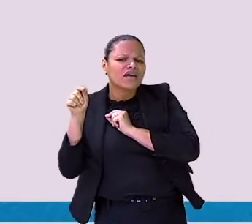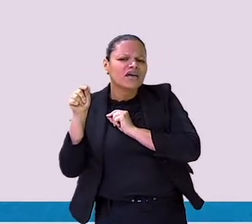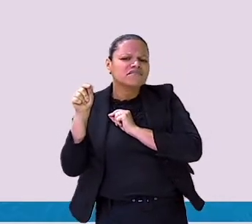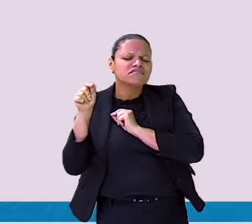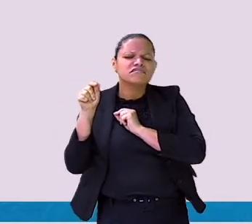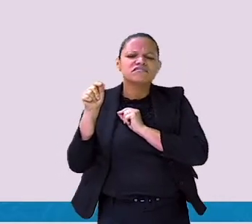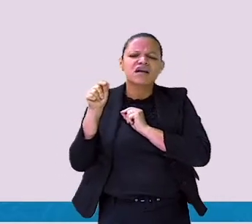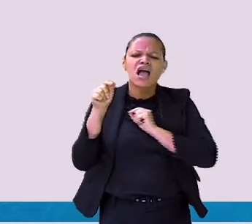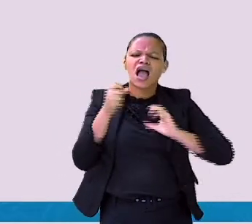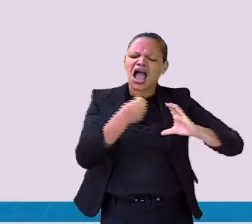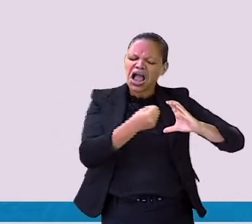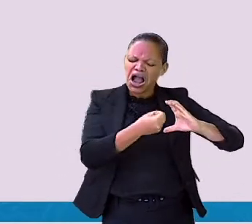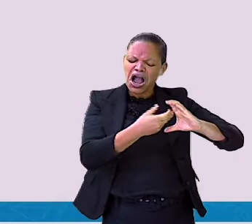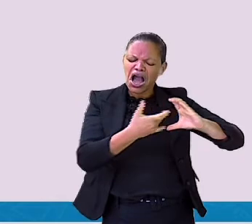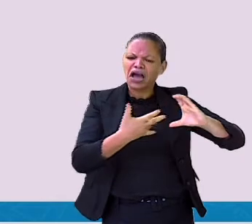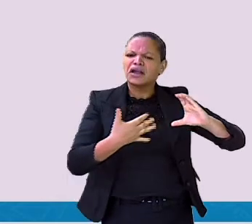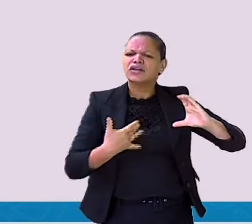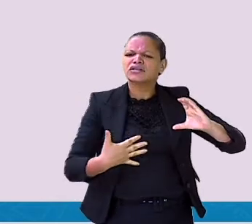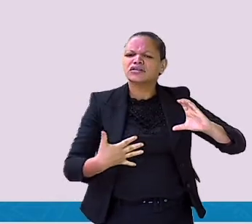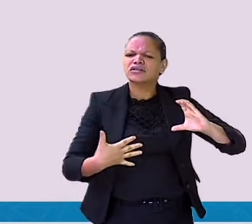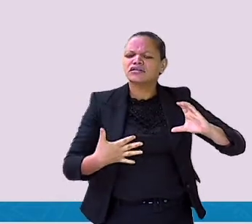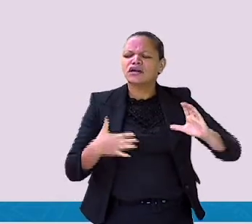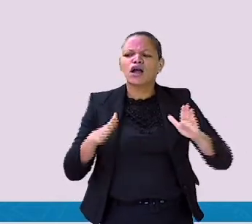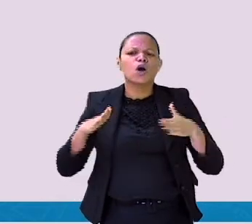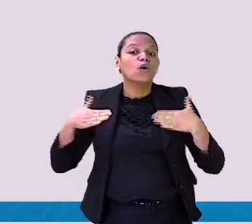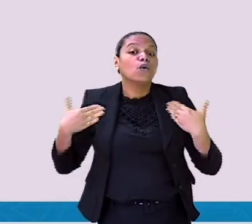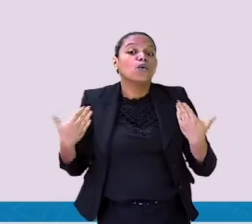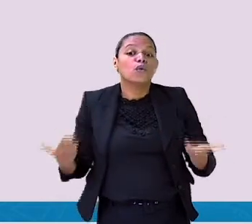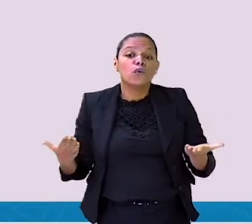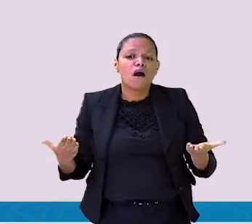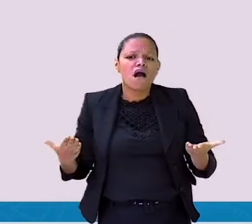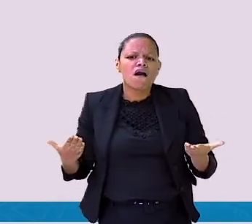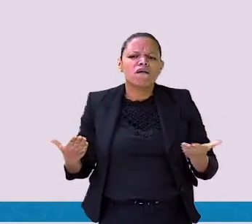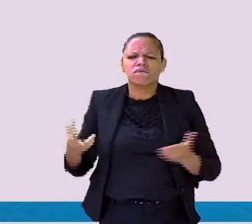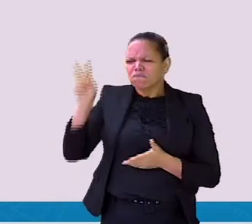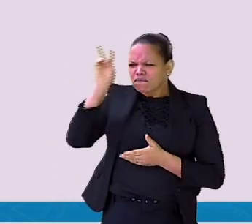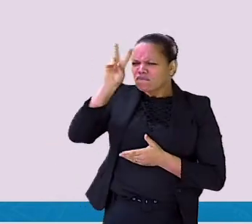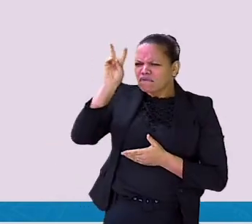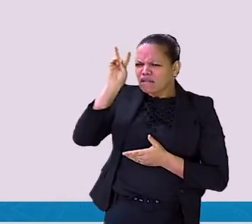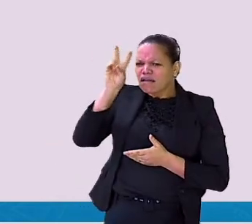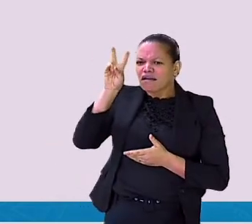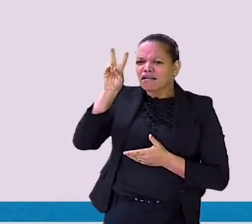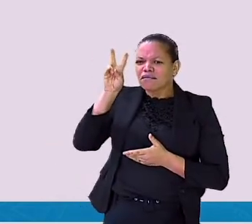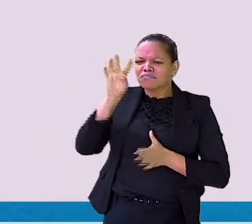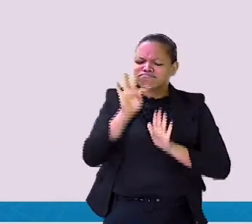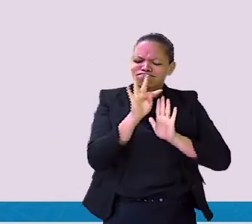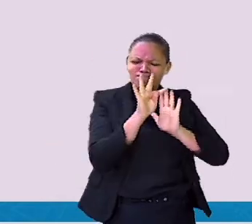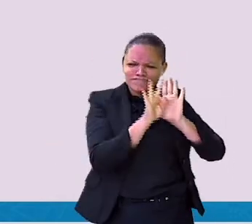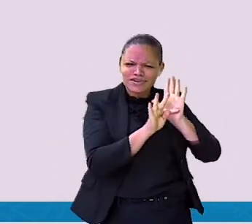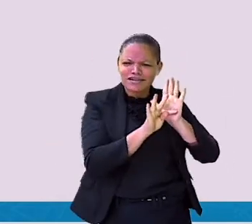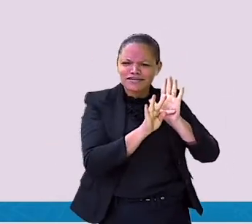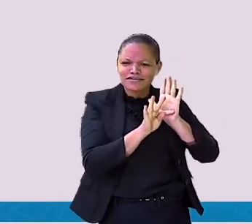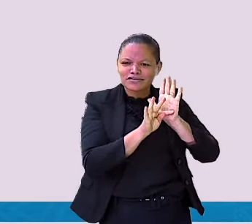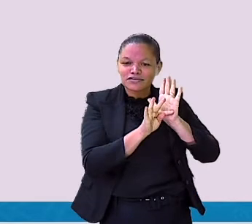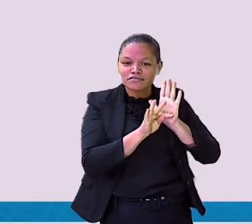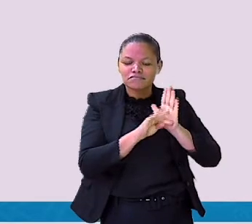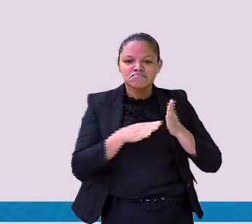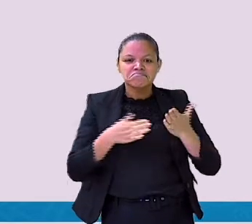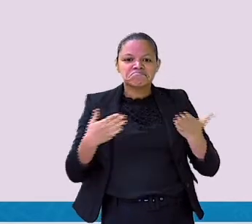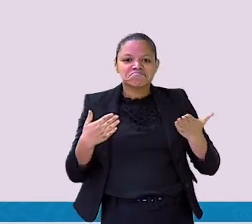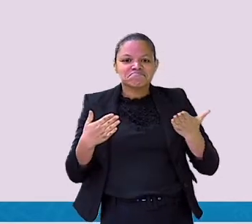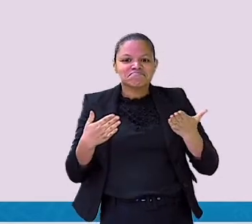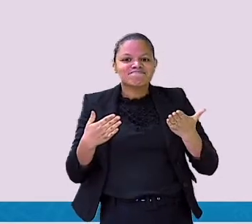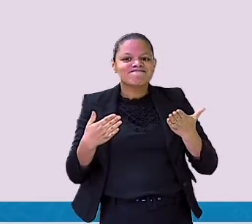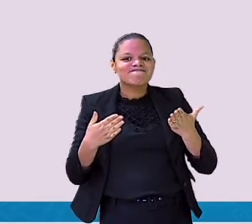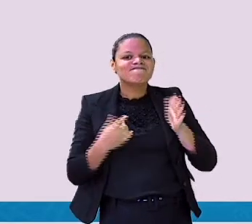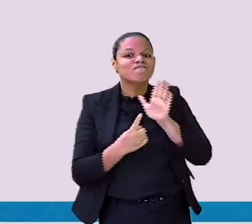cada animal, como ele se comportava na sala. Você lembra lá no texto o que fala sobre o burro? Que